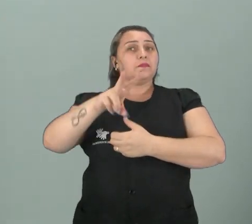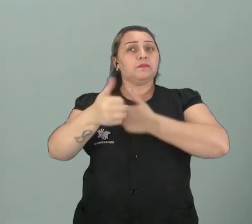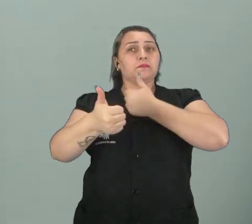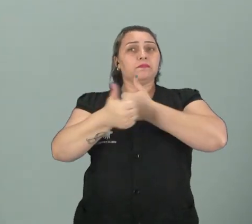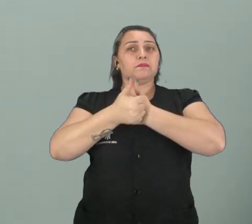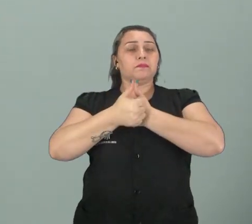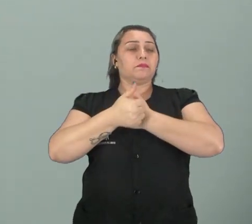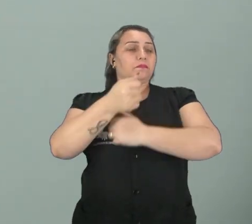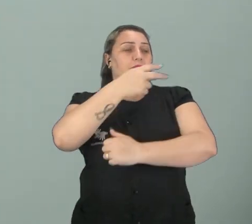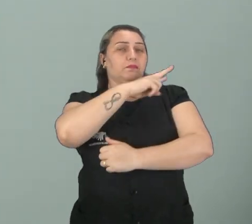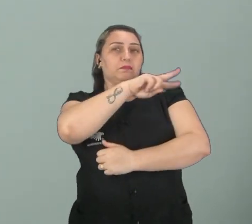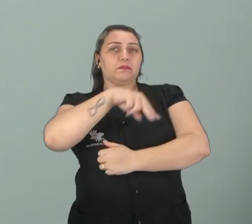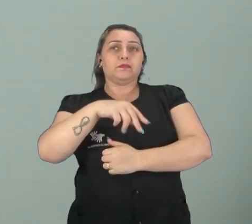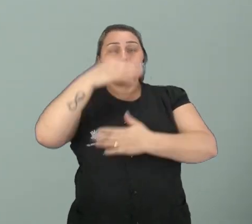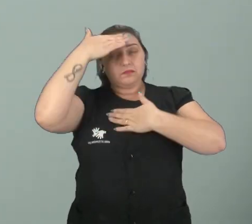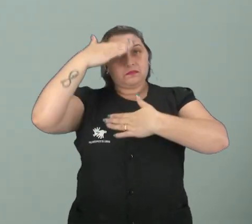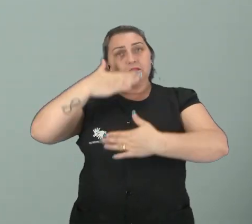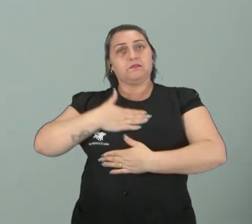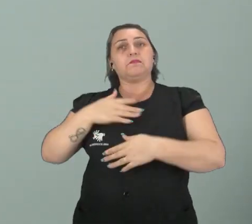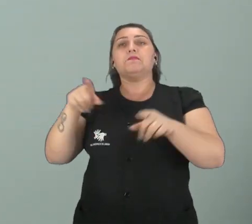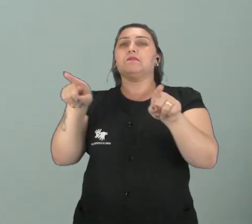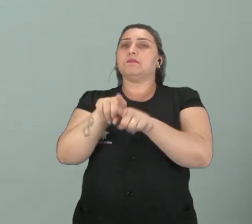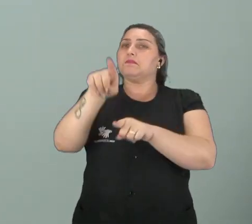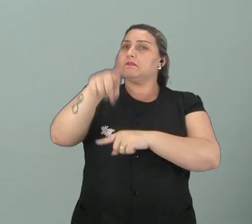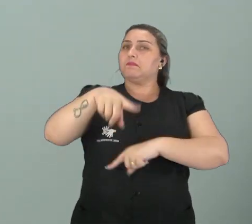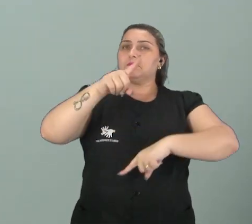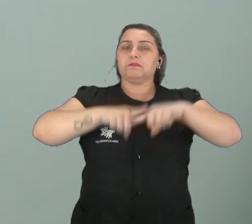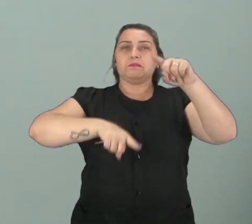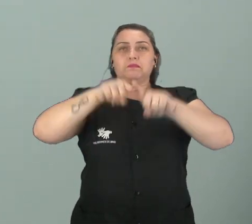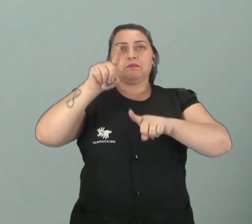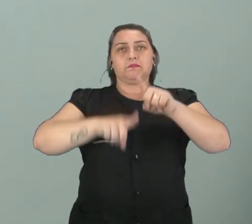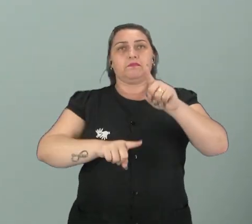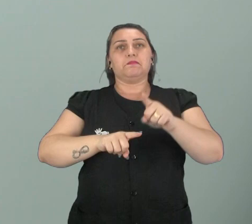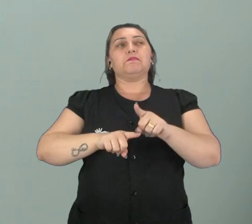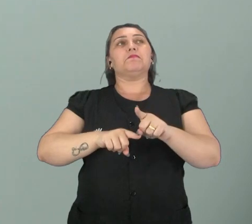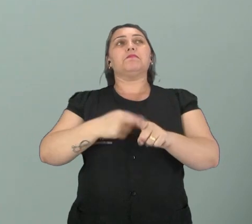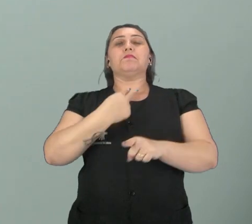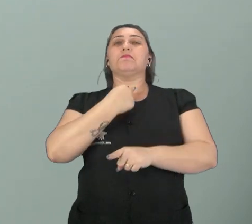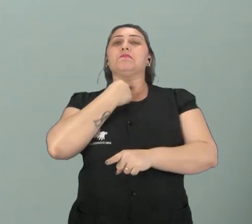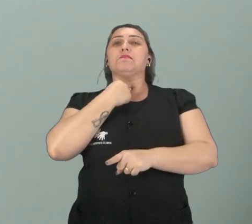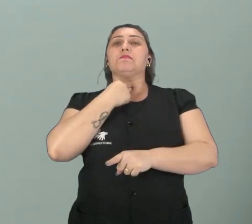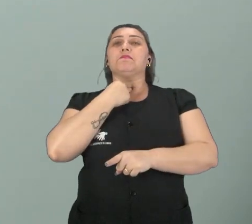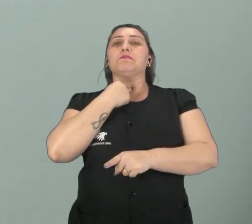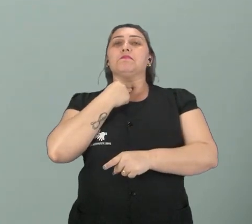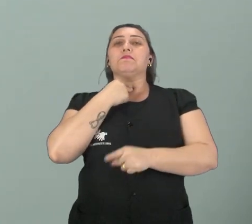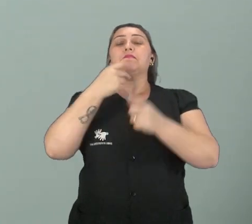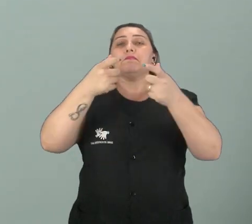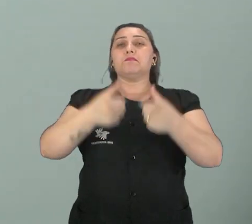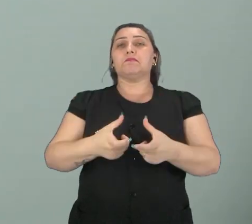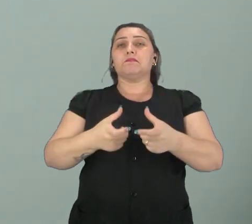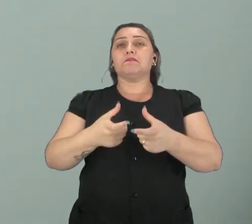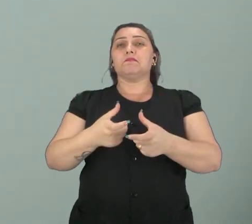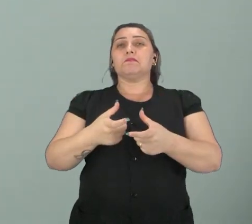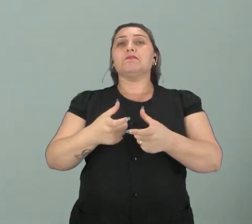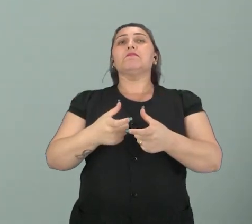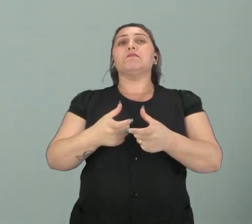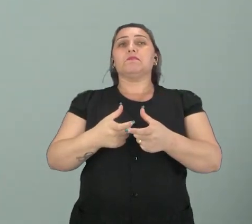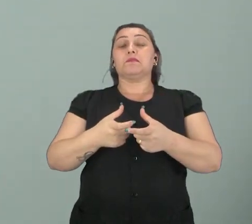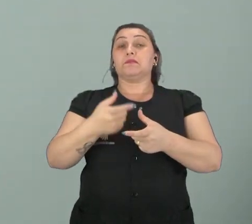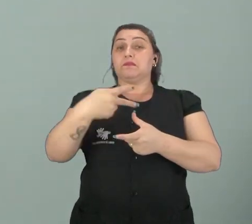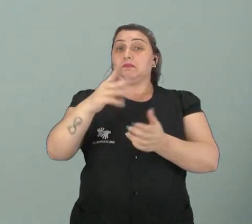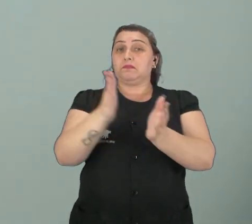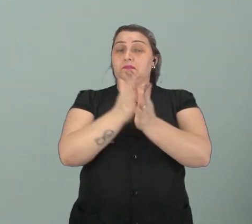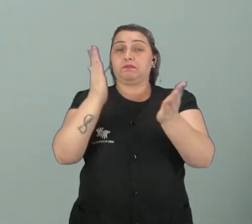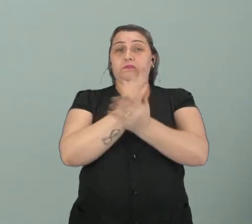uma matéria. O nosso corpo é uma matéria, porque ele ocupa um lugar. Esse controle que eu tenho aqui na mão ali é uma matéria. O seu